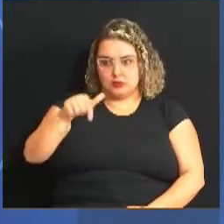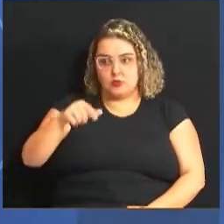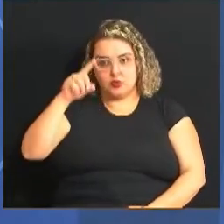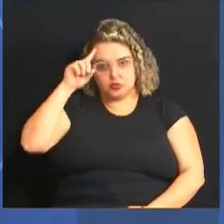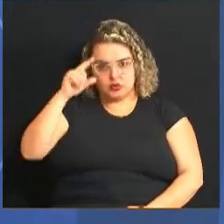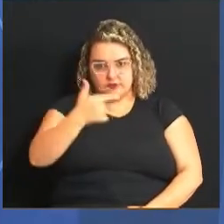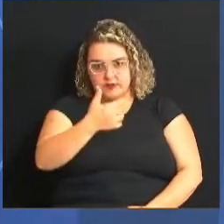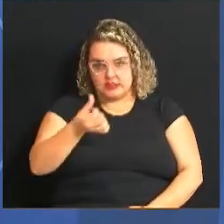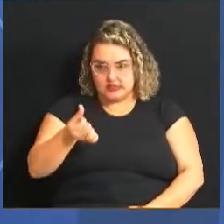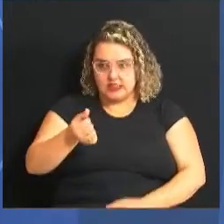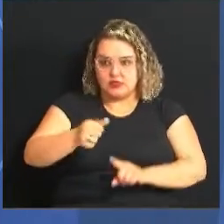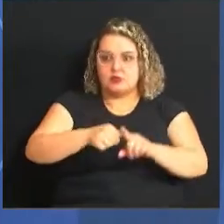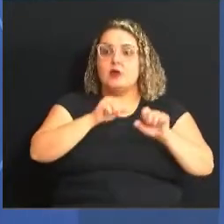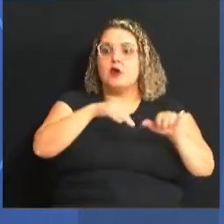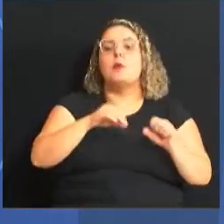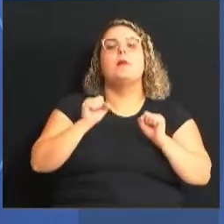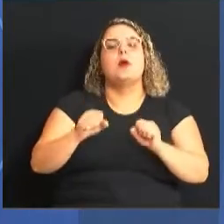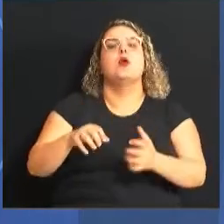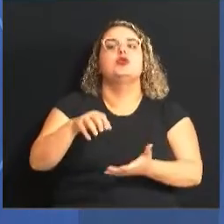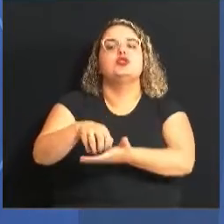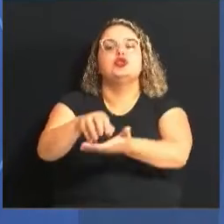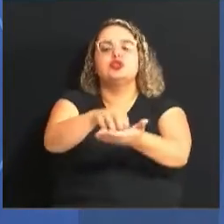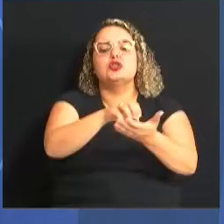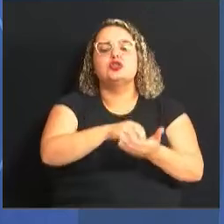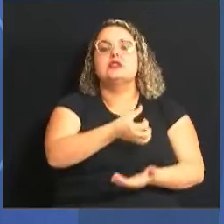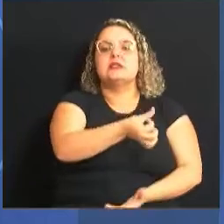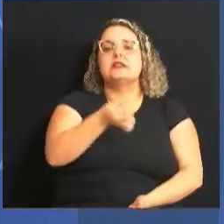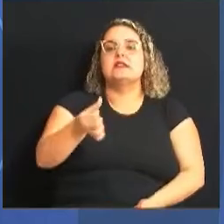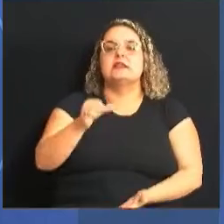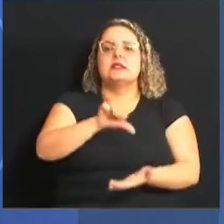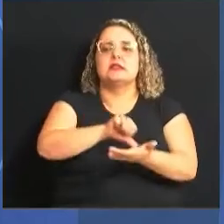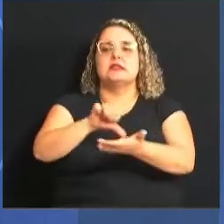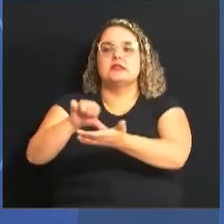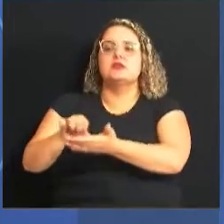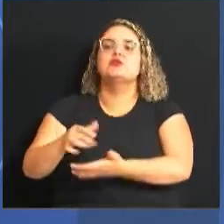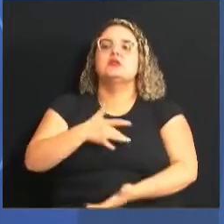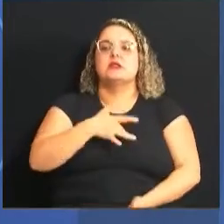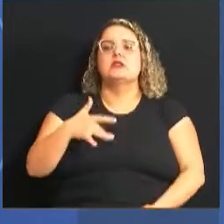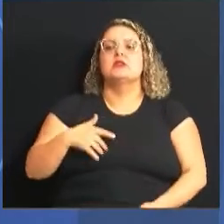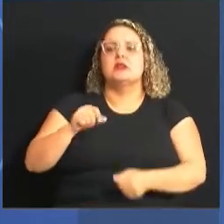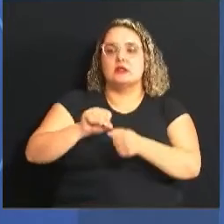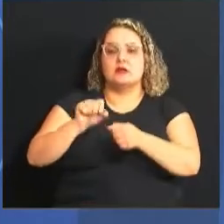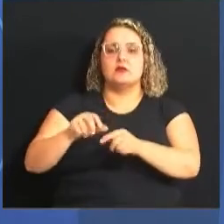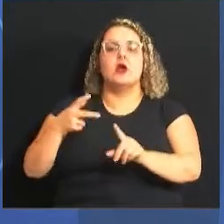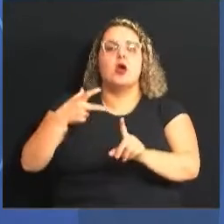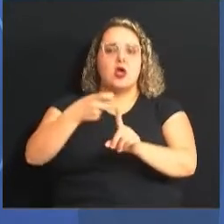setembro, pode procurar uma das 66 unidades de saúde que fazem